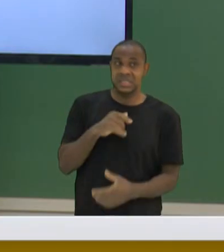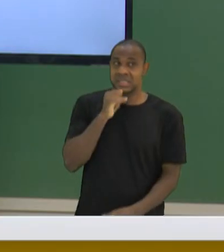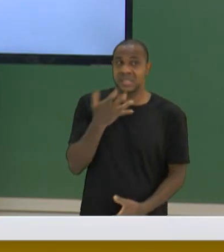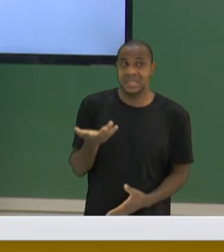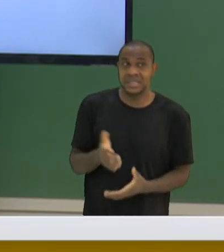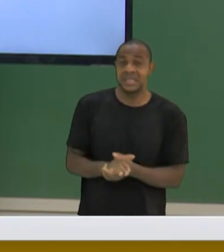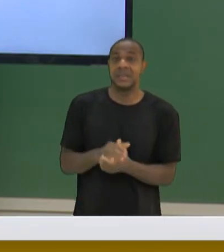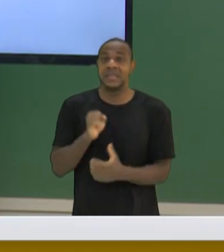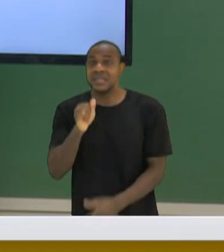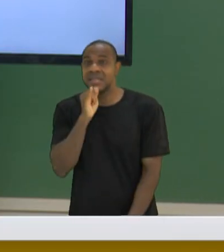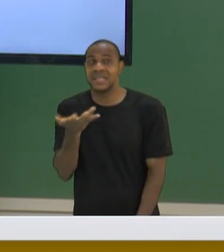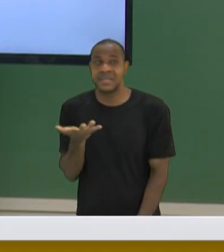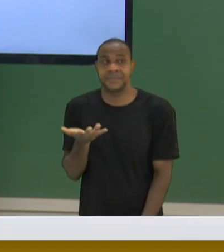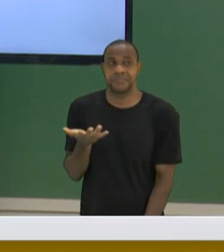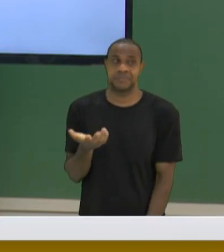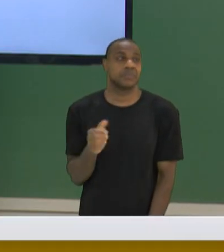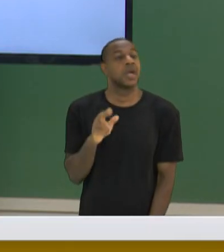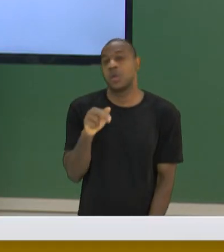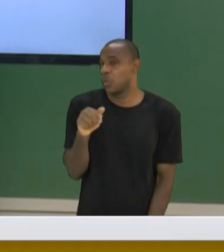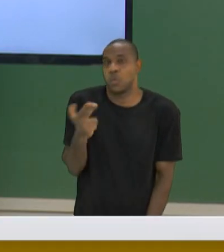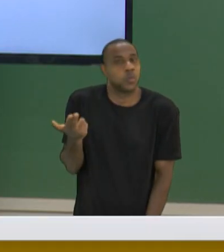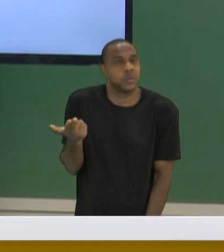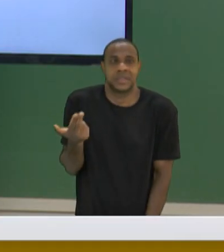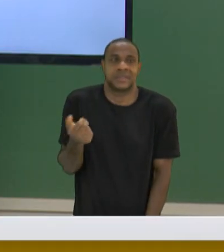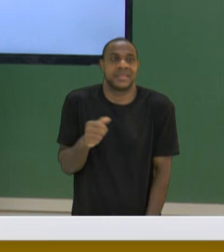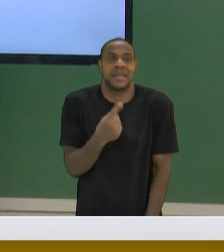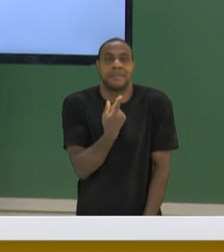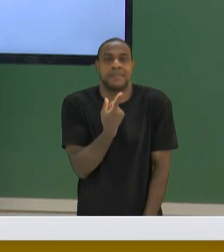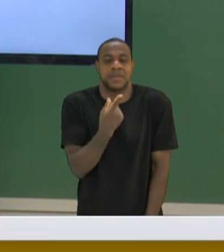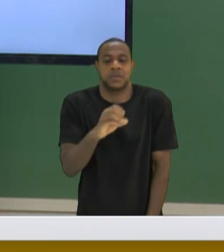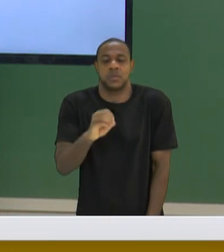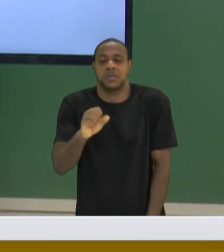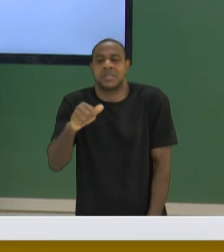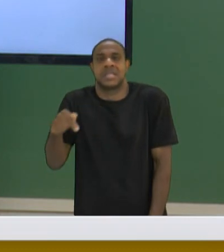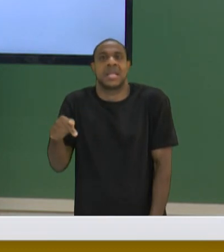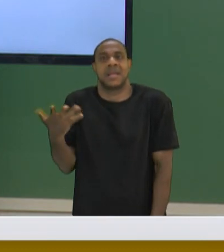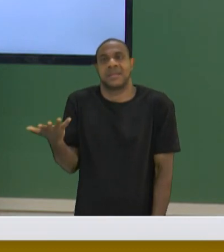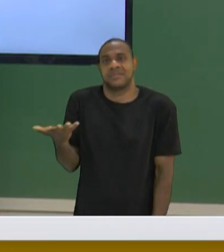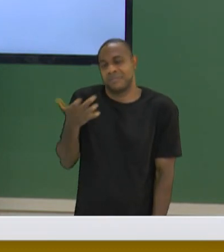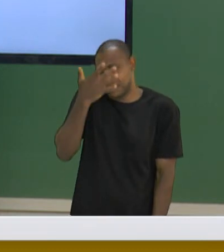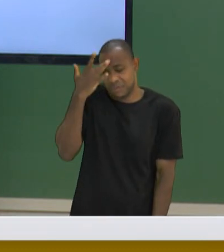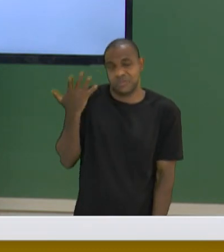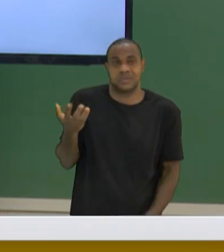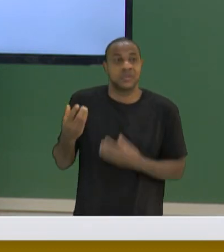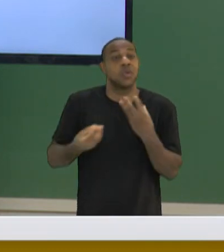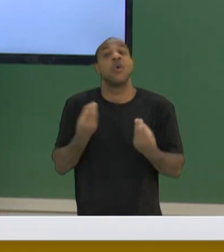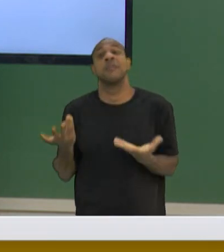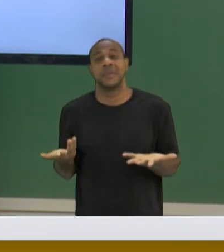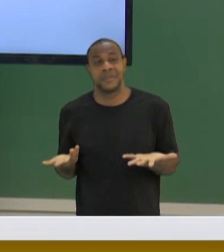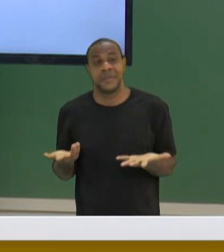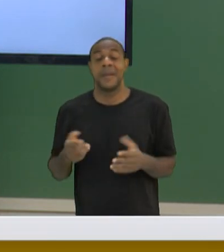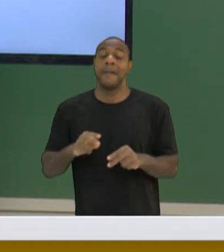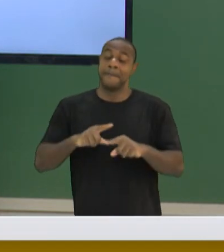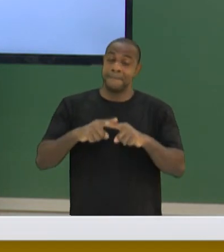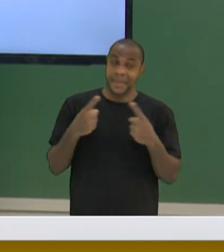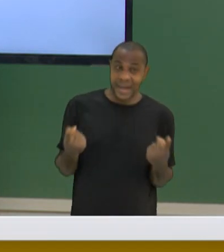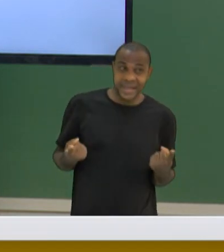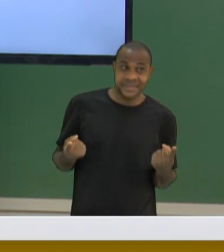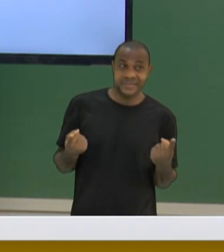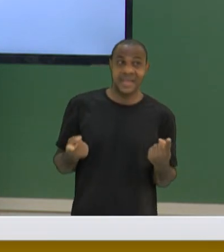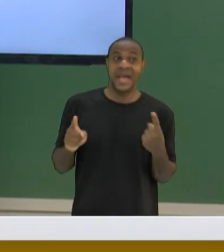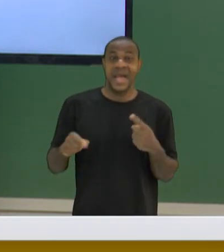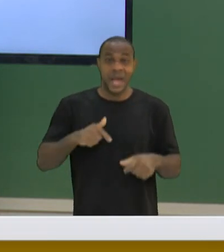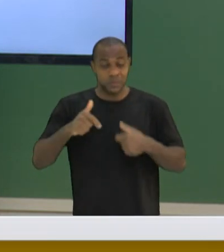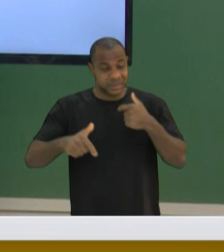entrevistados 1007 nunca nunca ia não ia ter 1008 entrevistados se eles estão entrevistados mistério porém é um